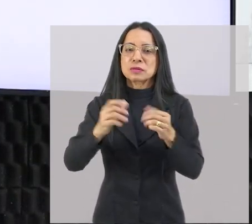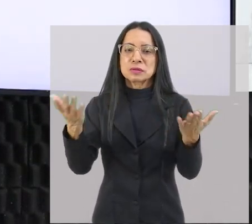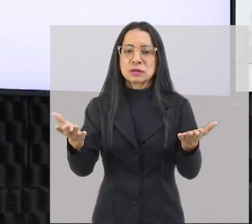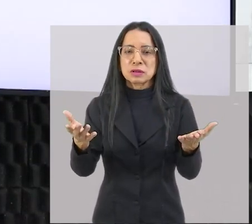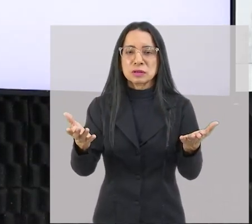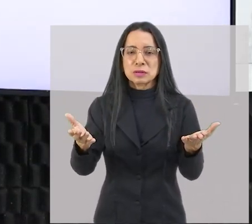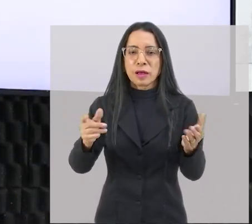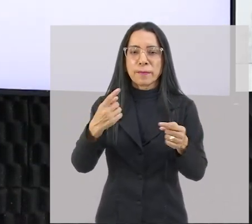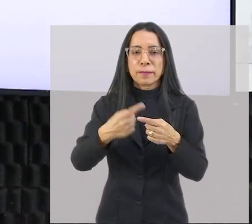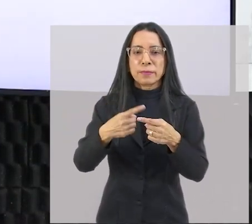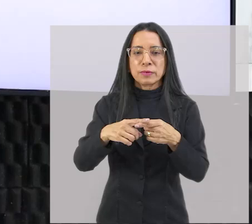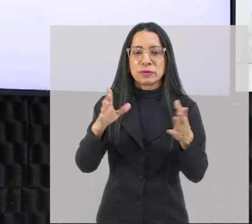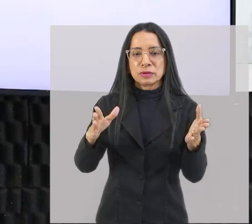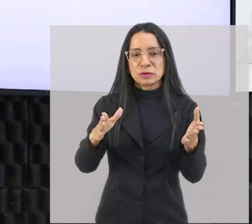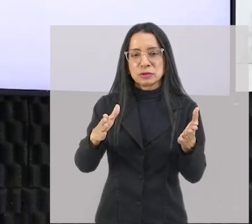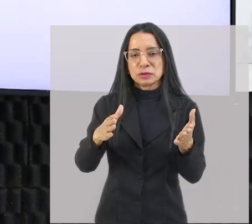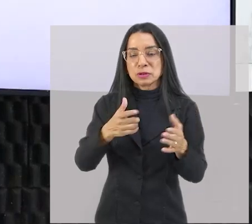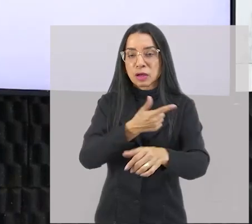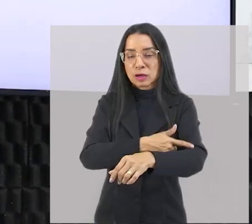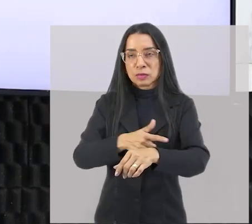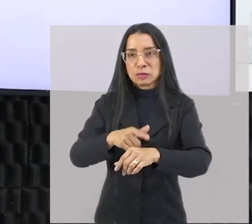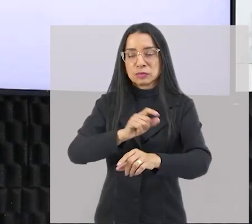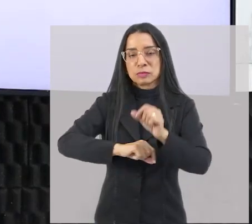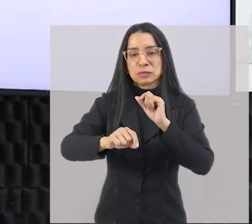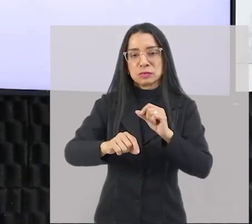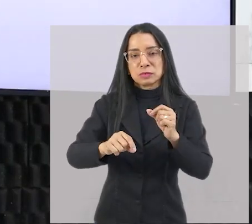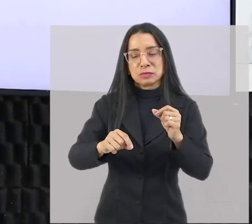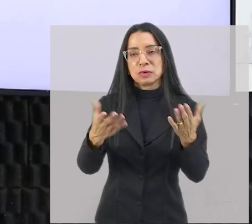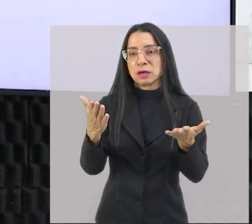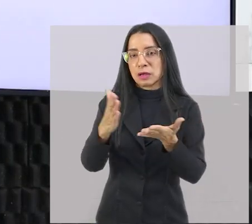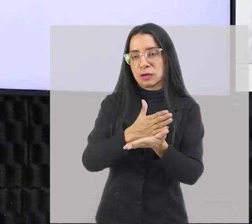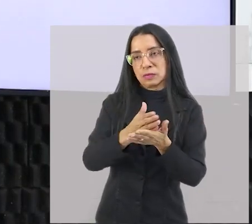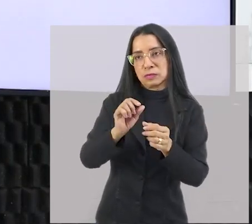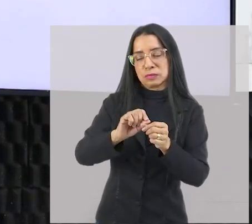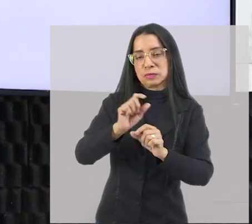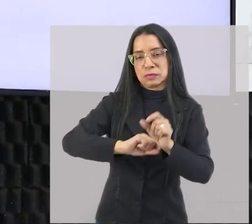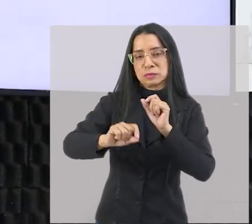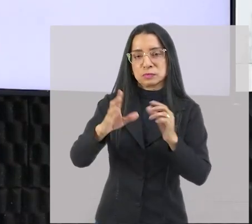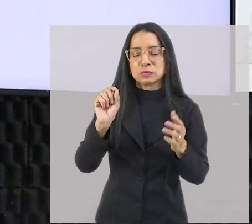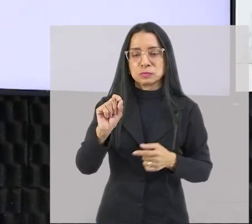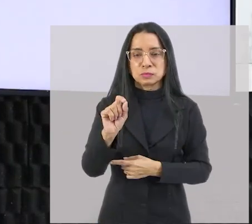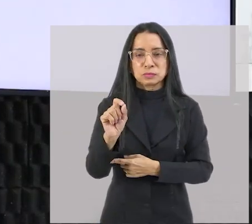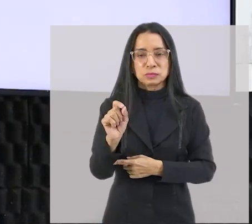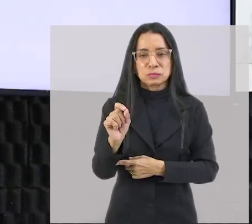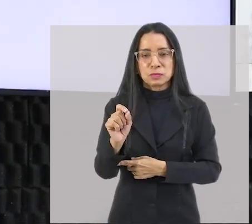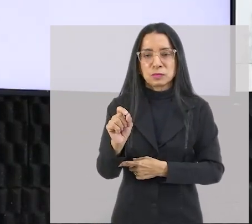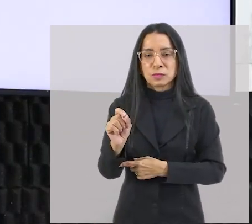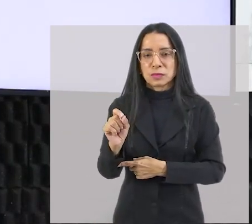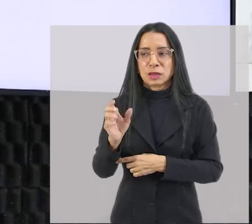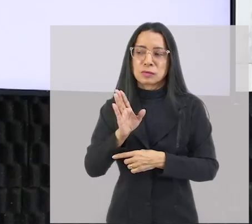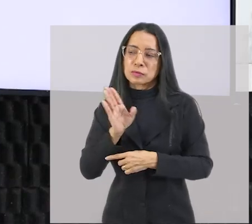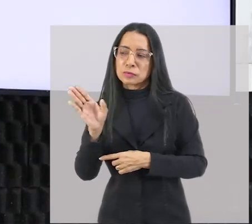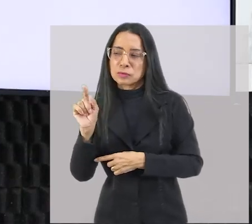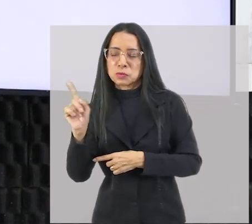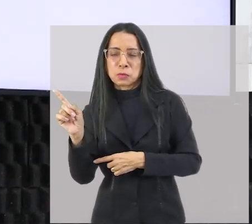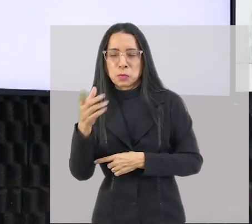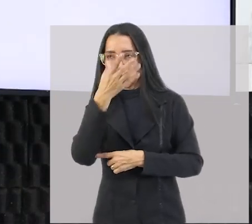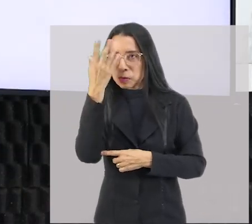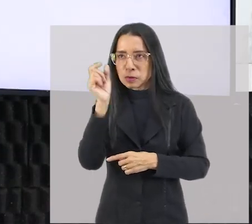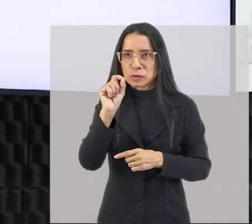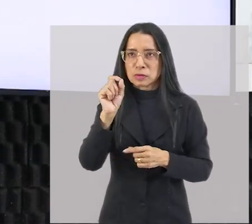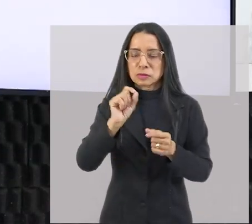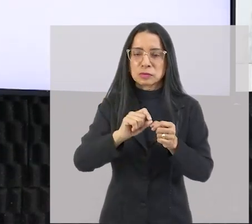para cá? Por quê? Porque eu já estou acostumado para aquele lado. Alguns de vocês fazem isso no automático. Ou então estão fazendo algumas coisas, virou, eu esqueci o que eu estou